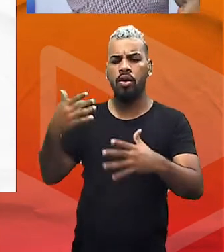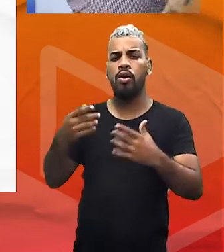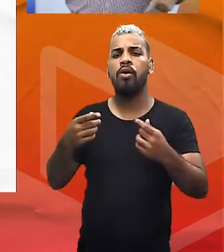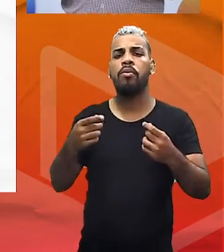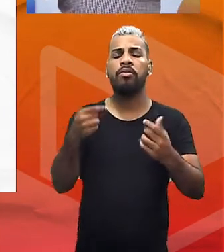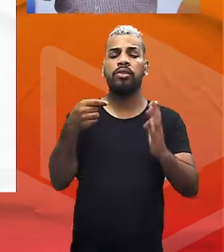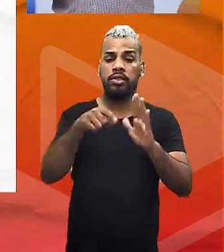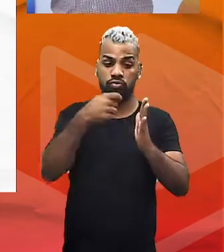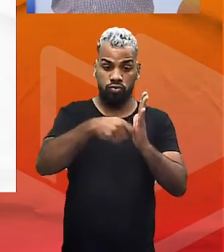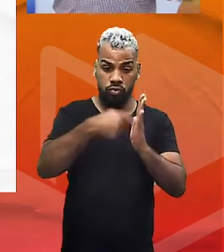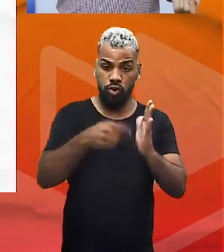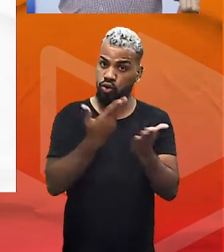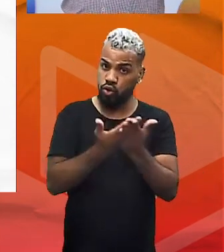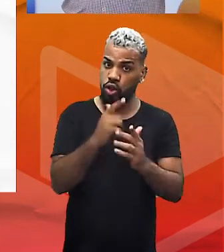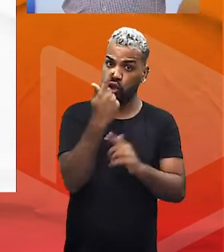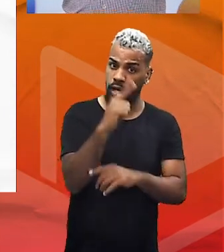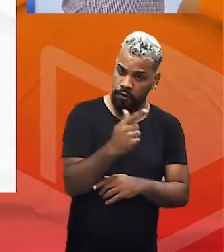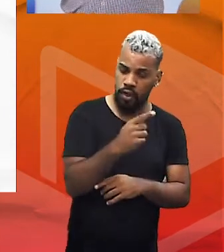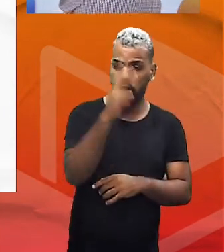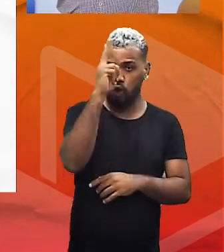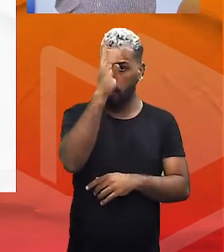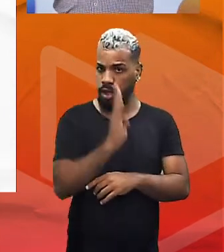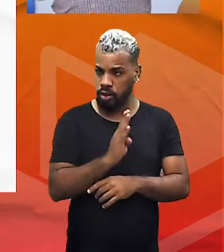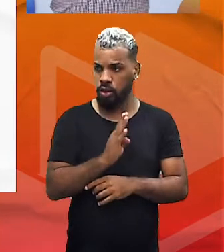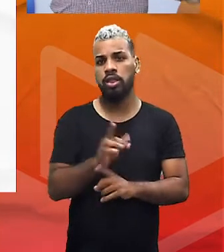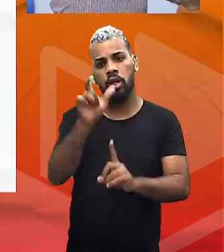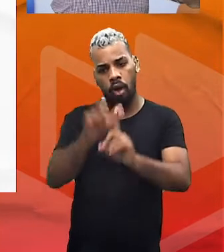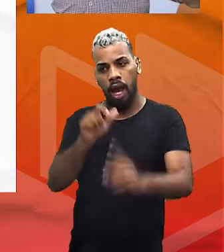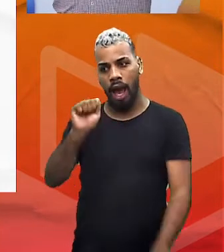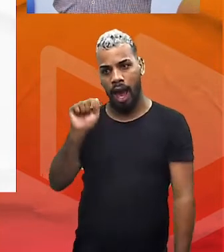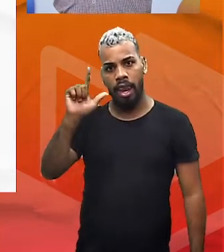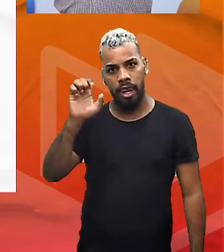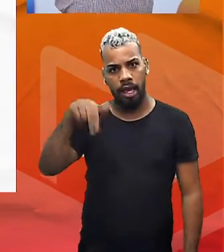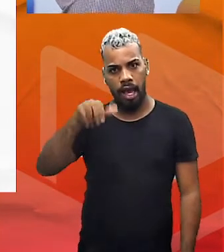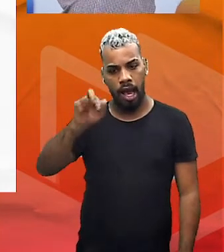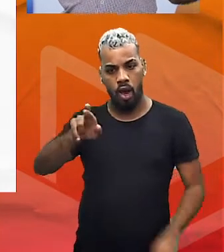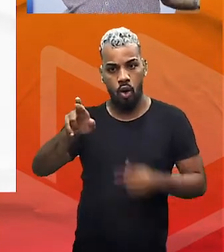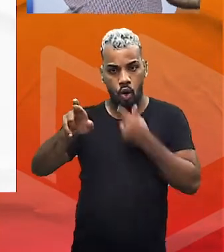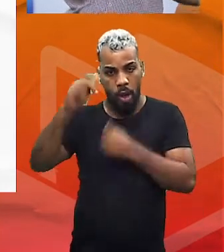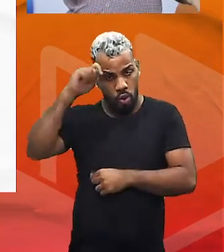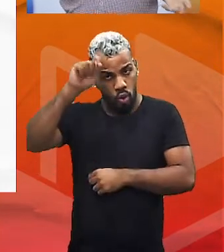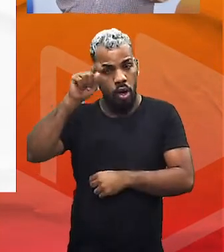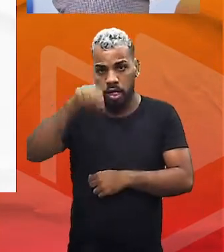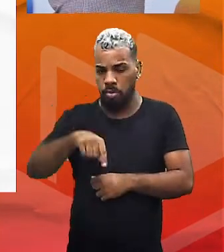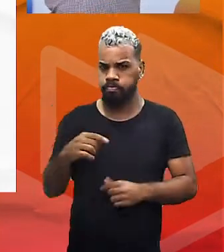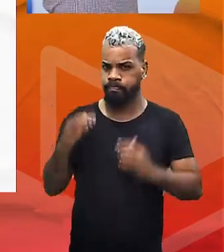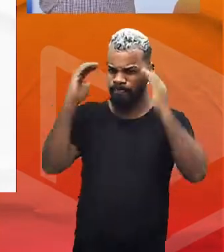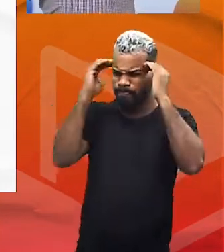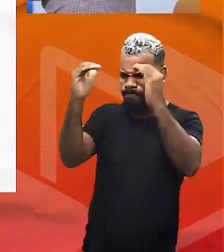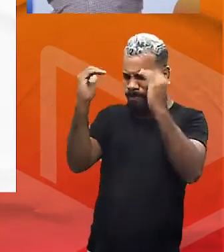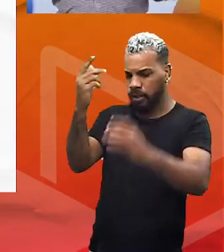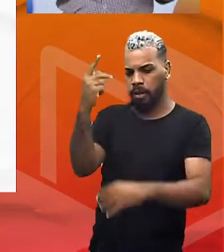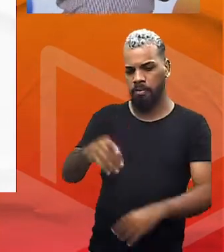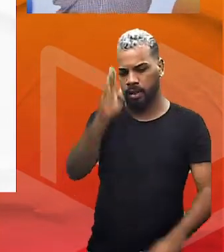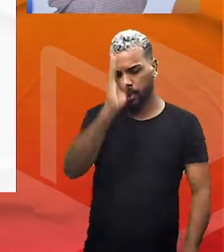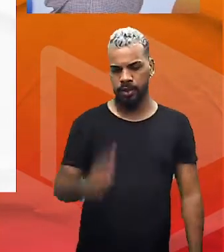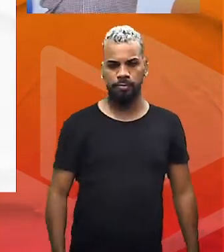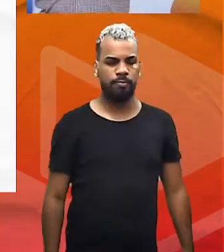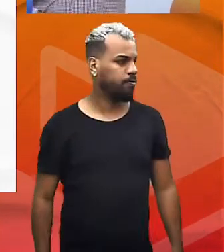a geografia e a história do Brasil. Então, ele era uma autoridade, né, em Brasil. Agora, quando ele vai